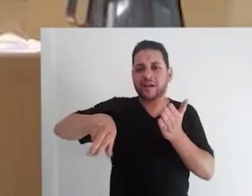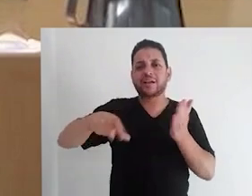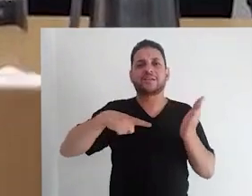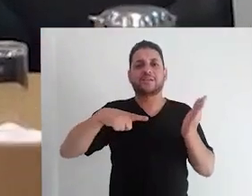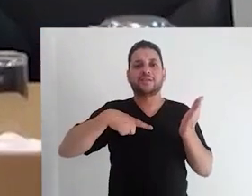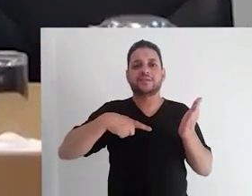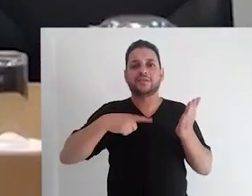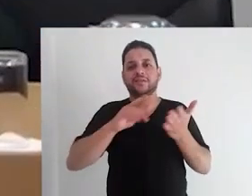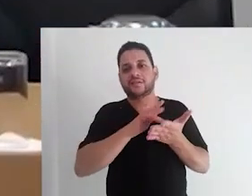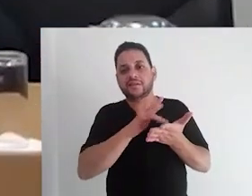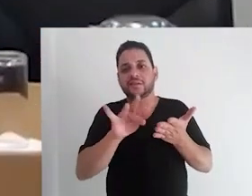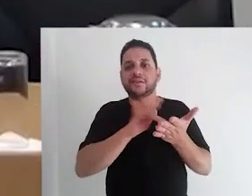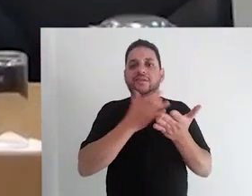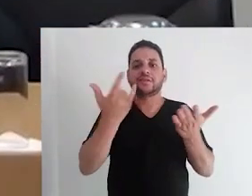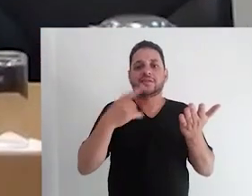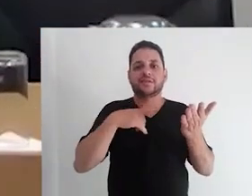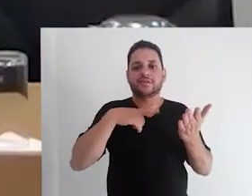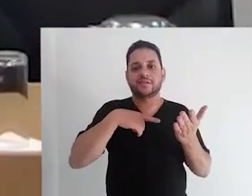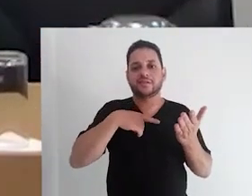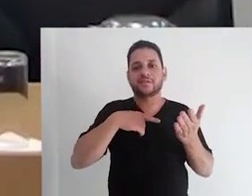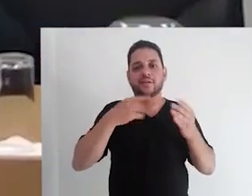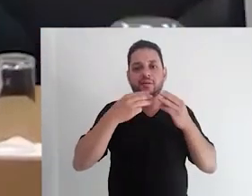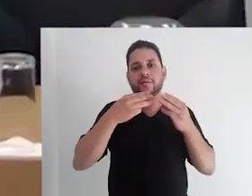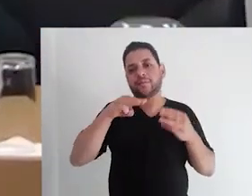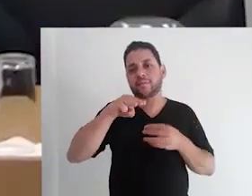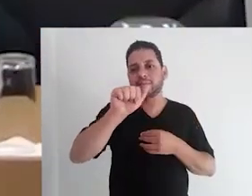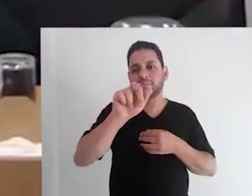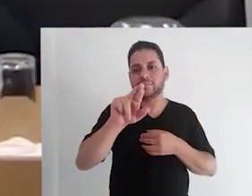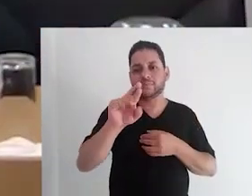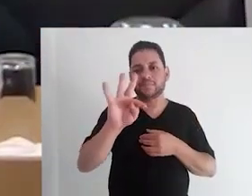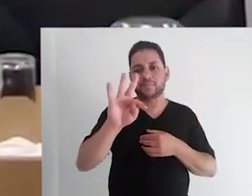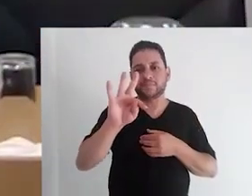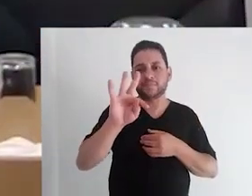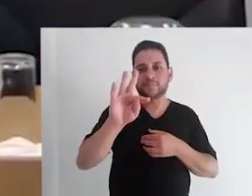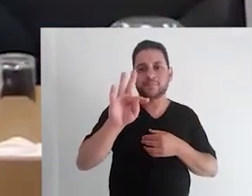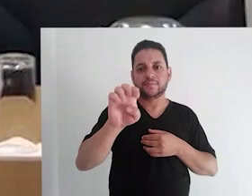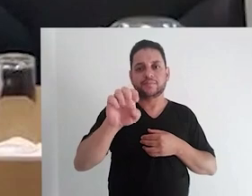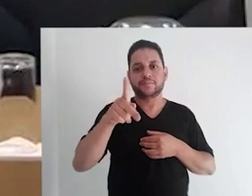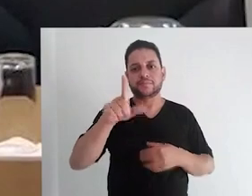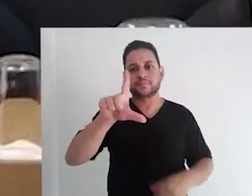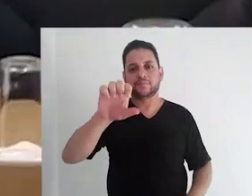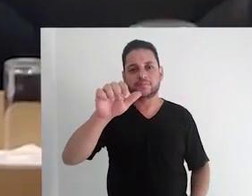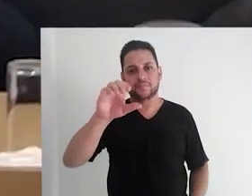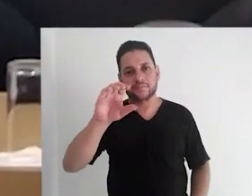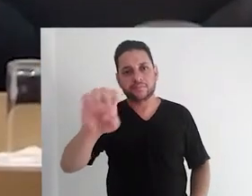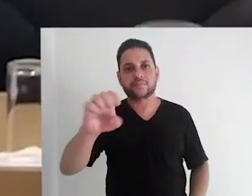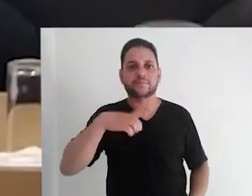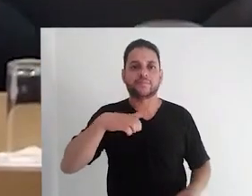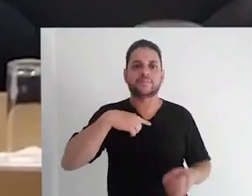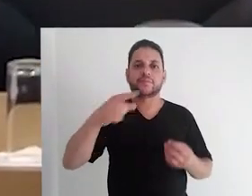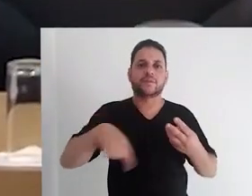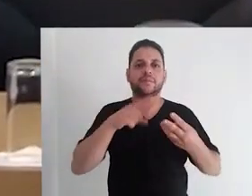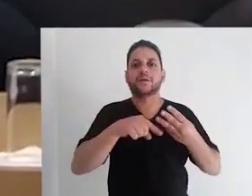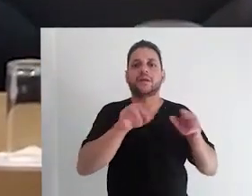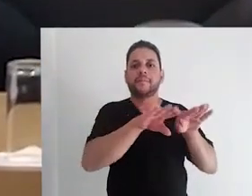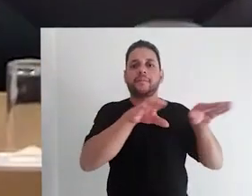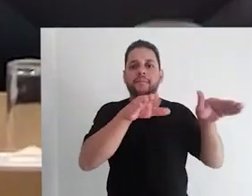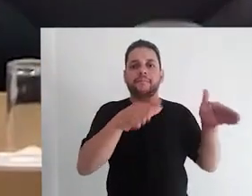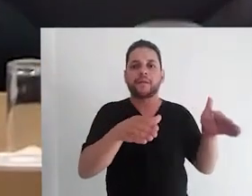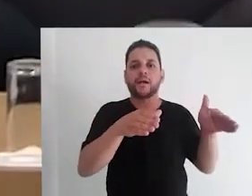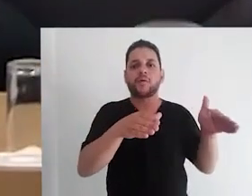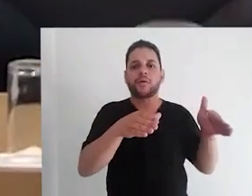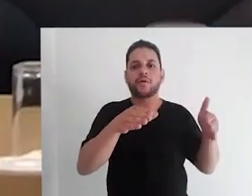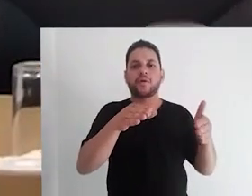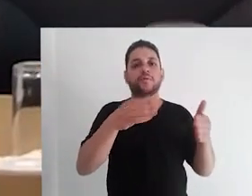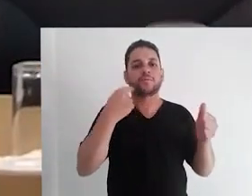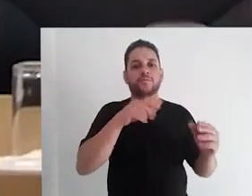Poder Judiciário, que é o Marketplace, que substituiu o PJE como plataforma única, o balcão virtual, que garantiu na época da pandemia